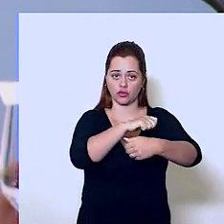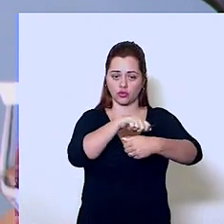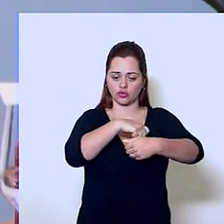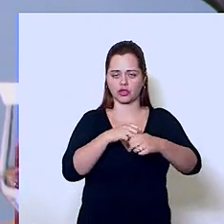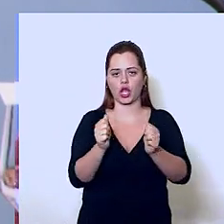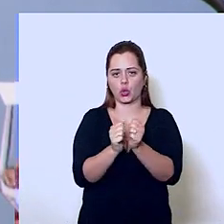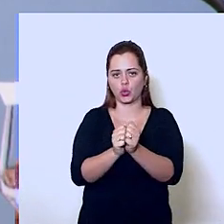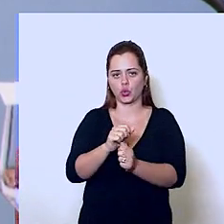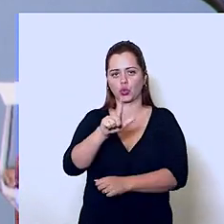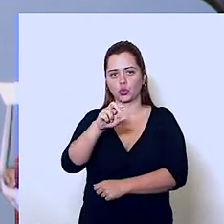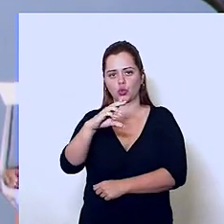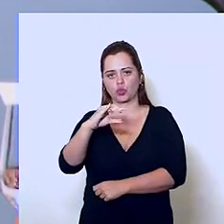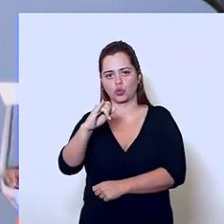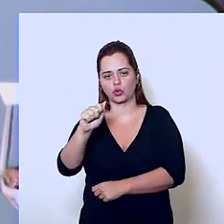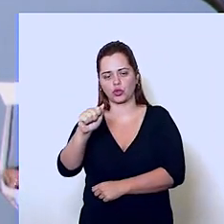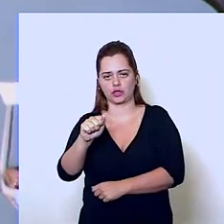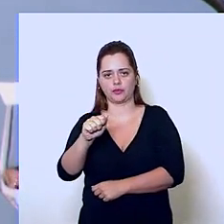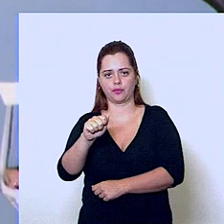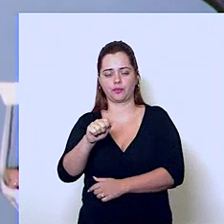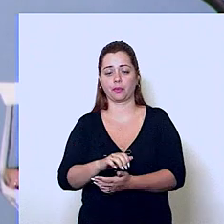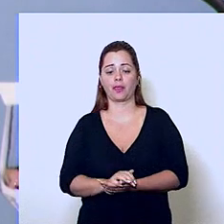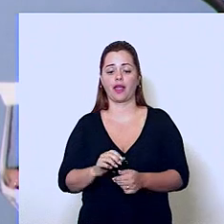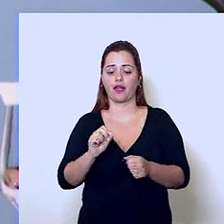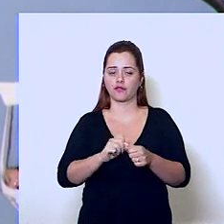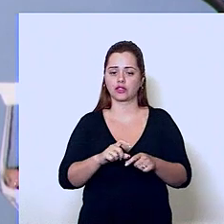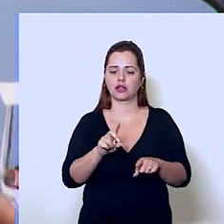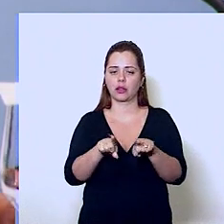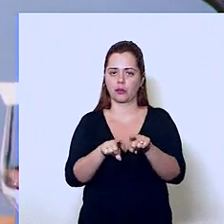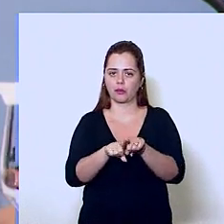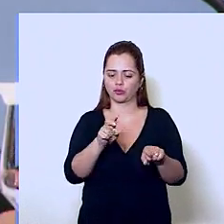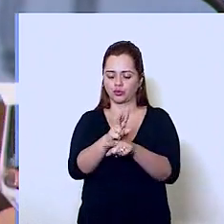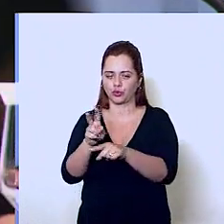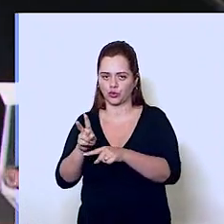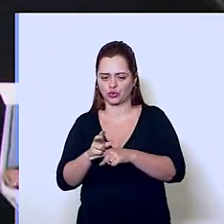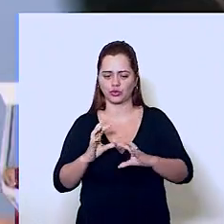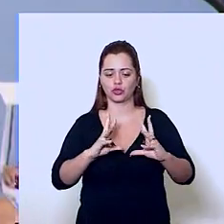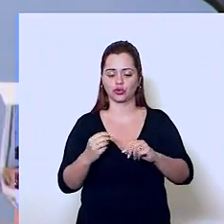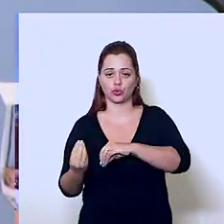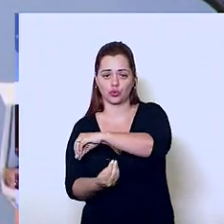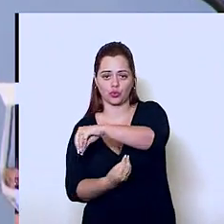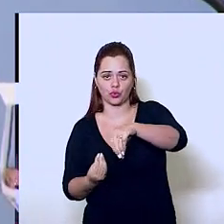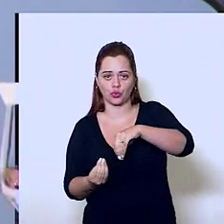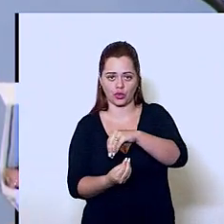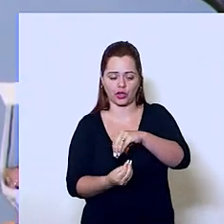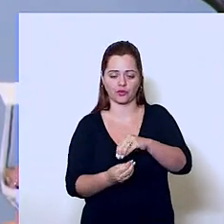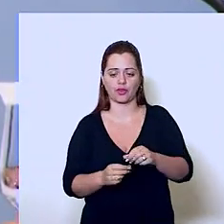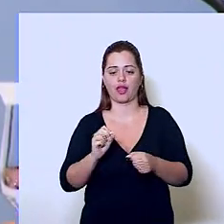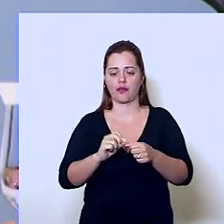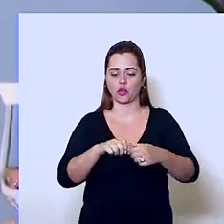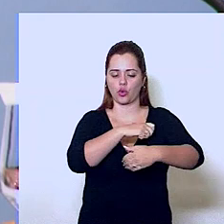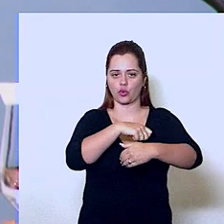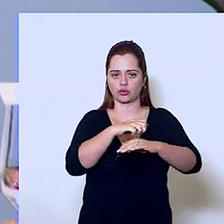motora desses movimentos todos, esse jantar na residência também demonstrou